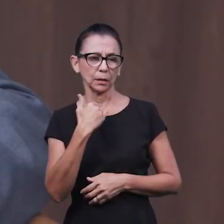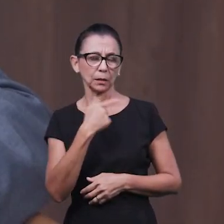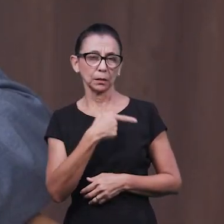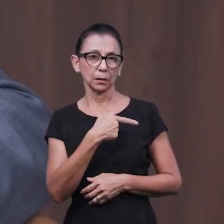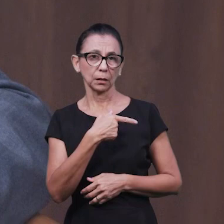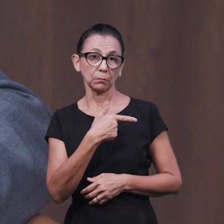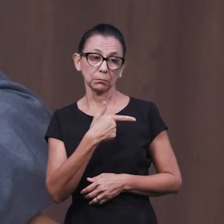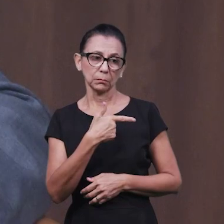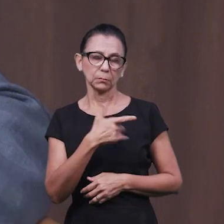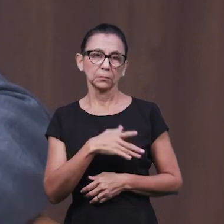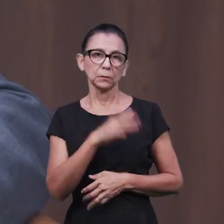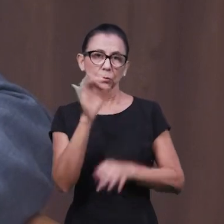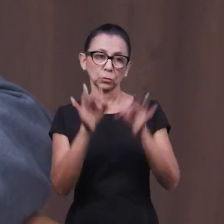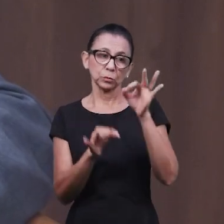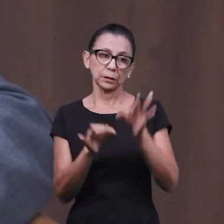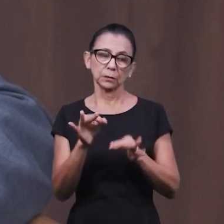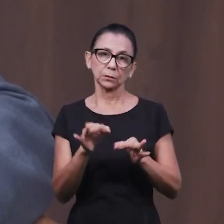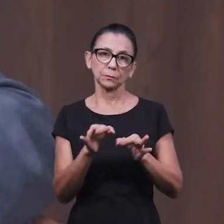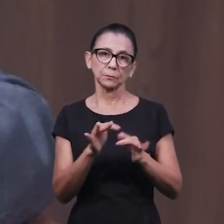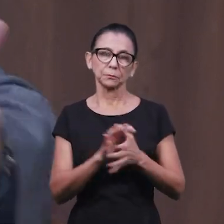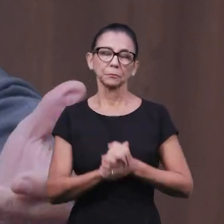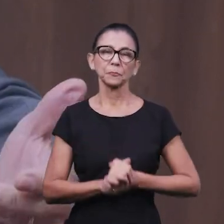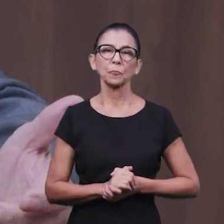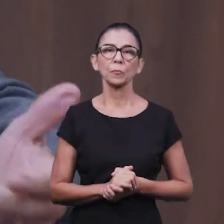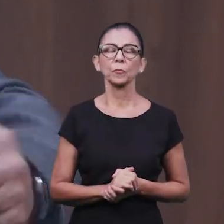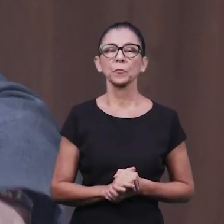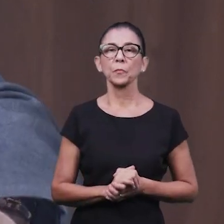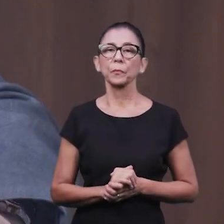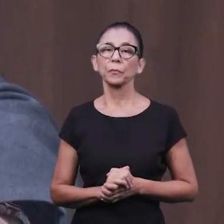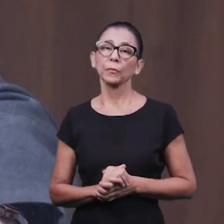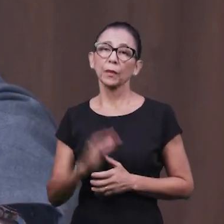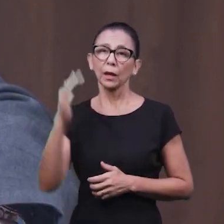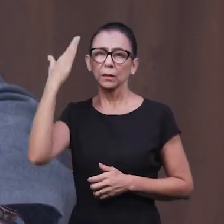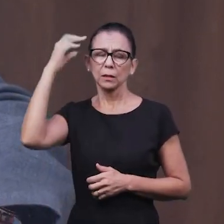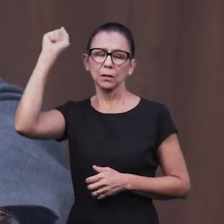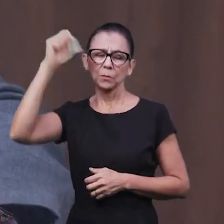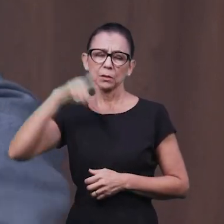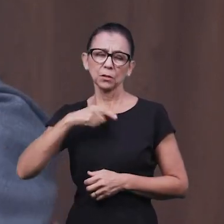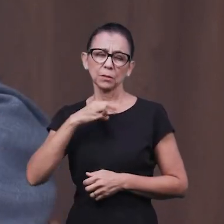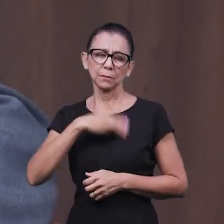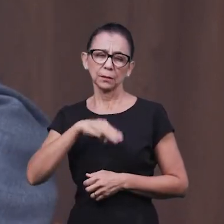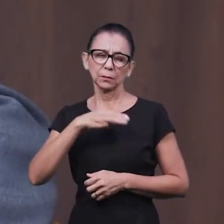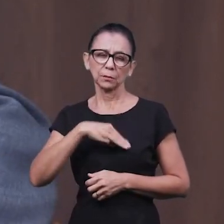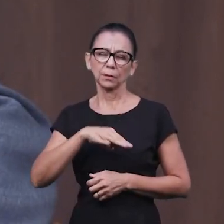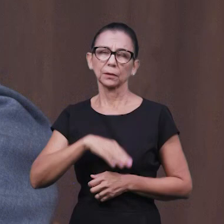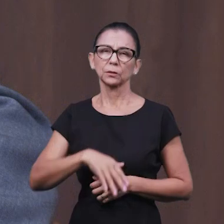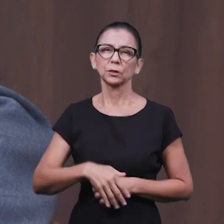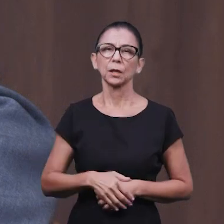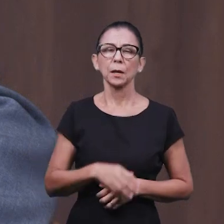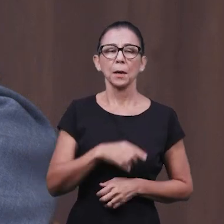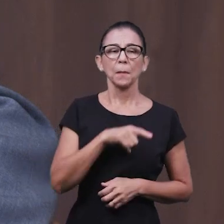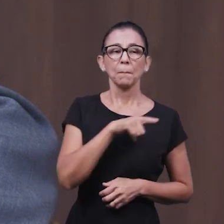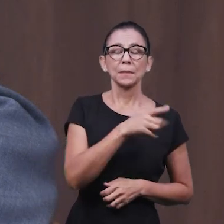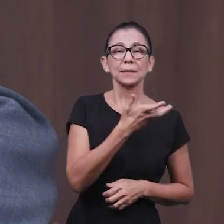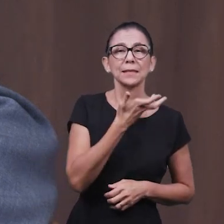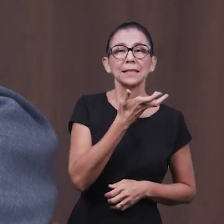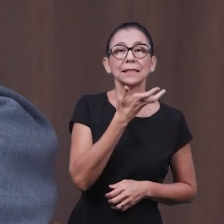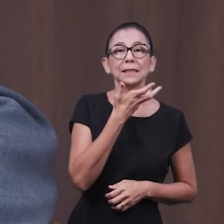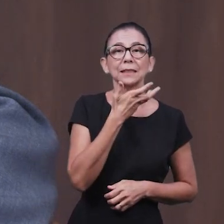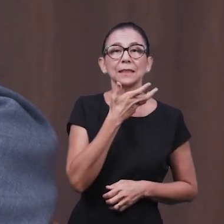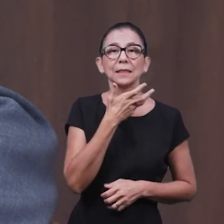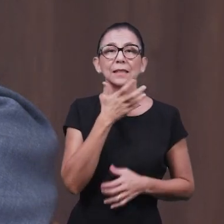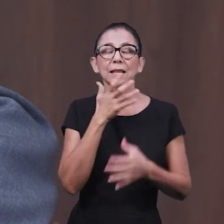ato da misericórdia. Mas no capítulo 2, ele usa então de uma sutileza, que era o fato de querer casar-se